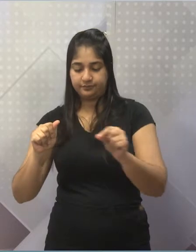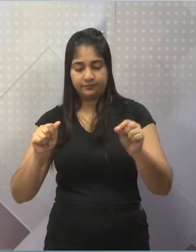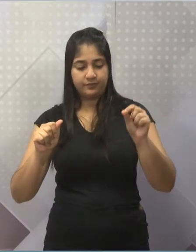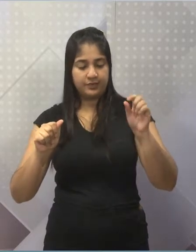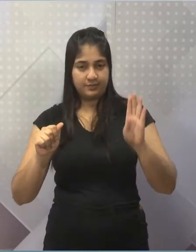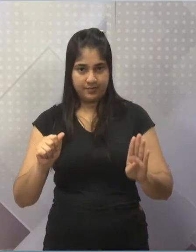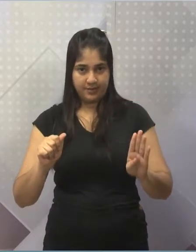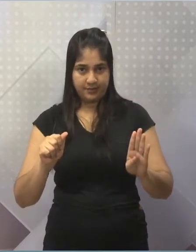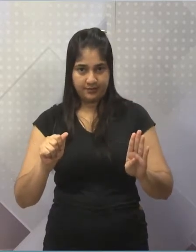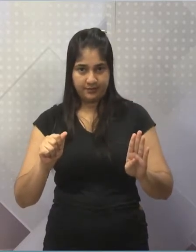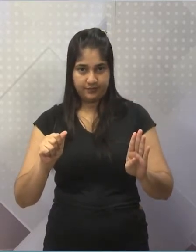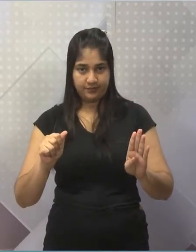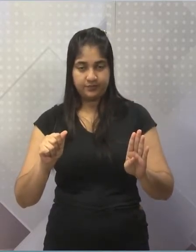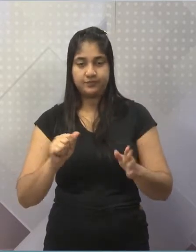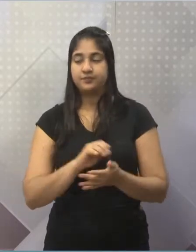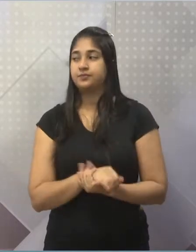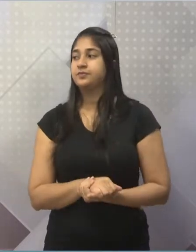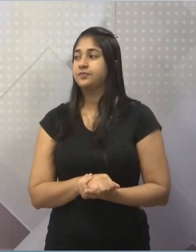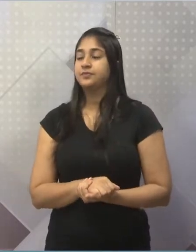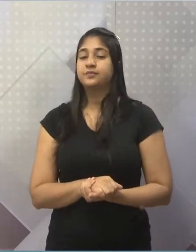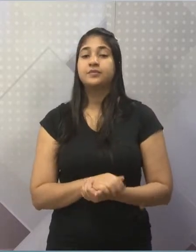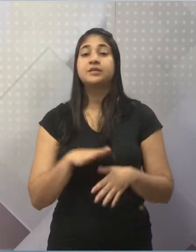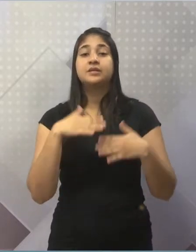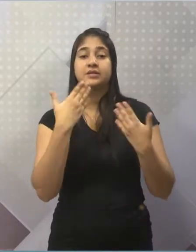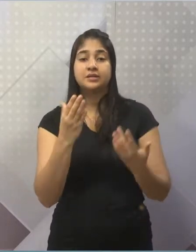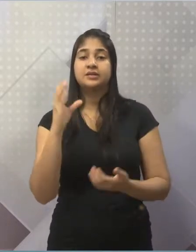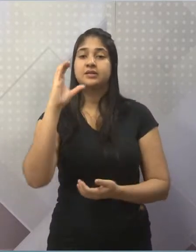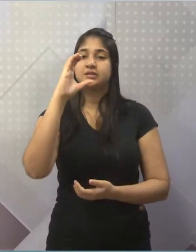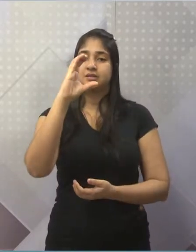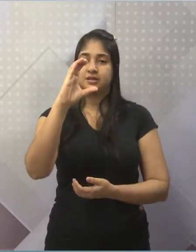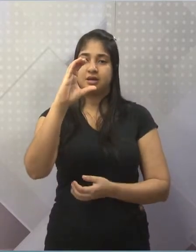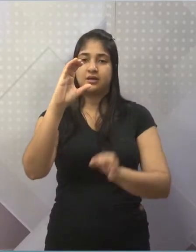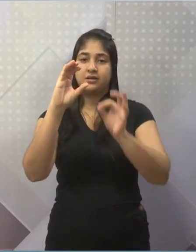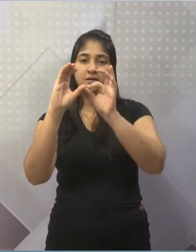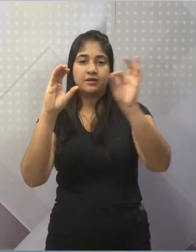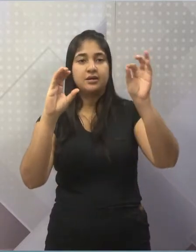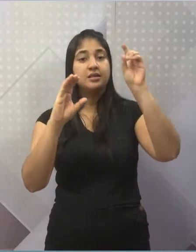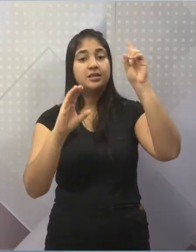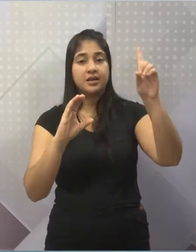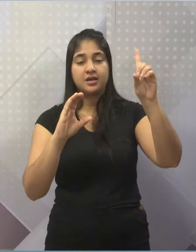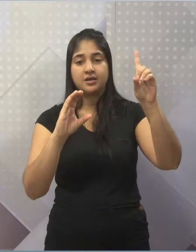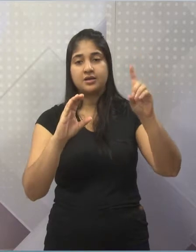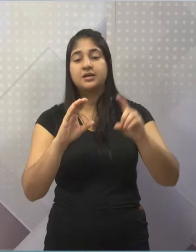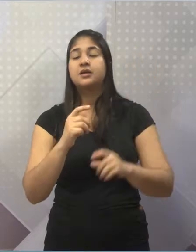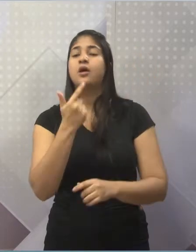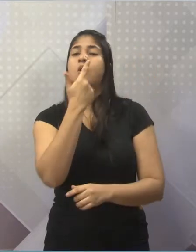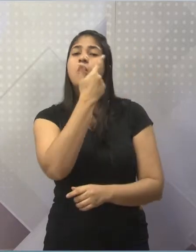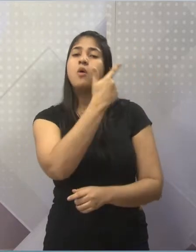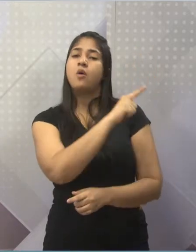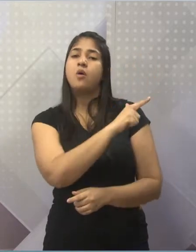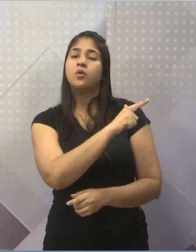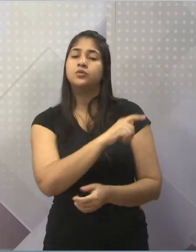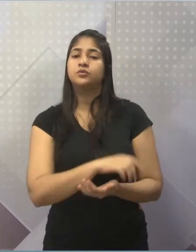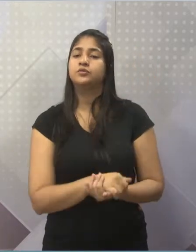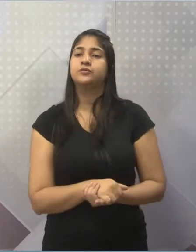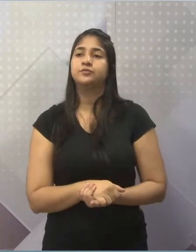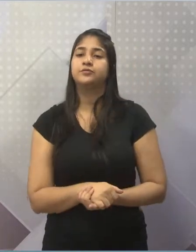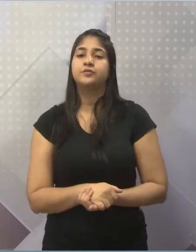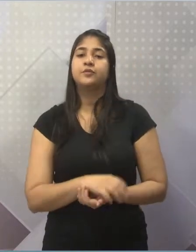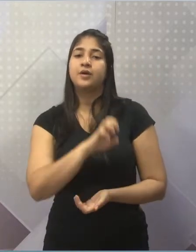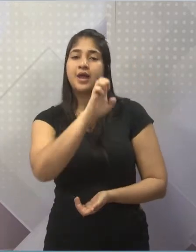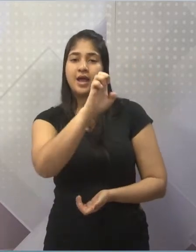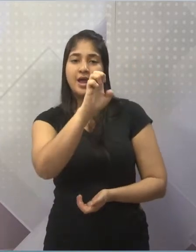tenho aqui um segmento C, D, se eu tenho um outro segmento,